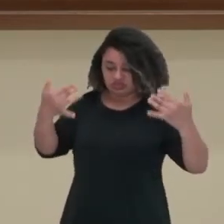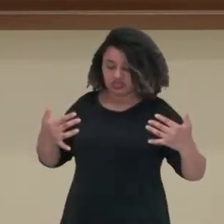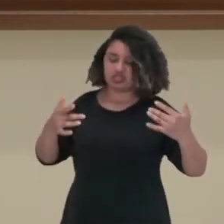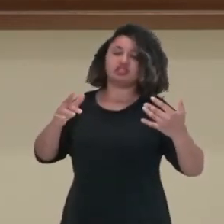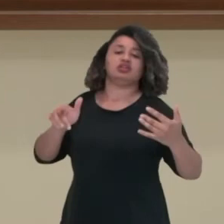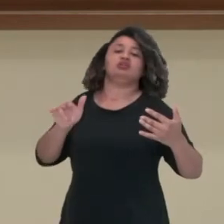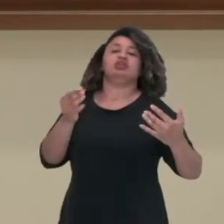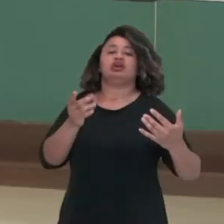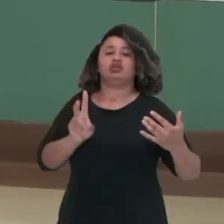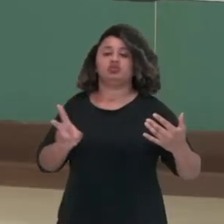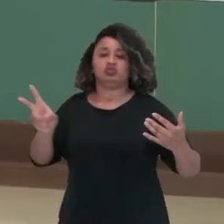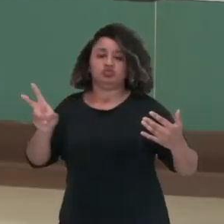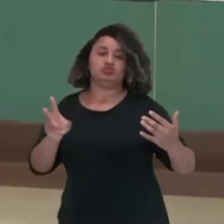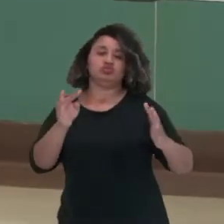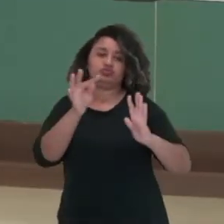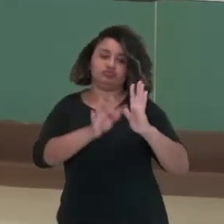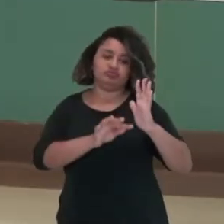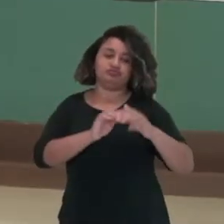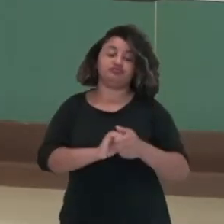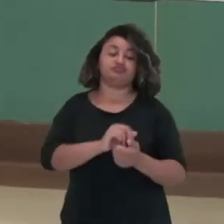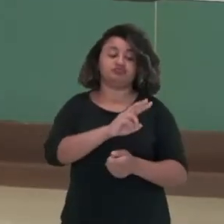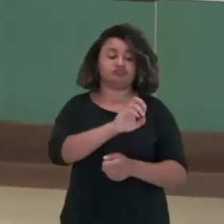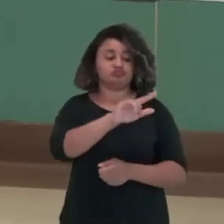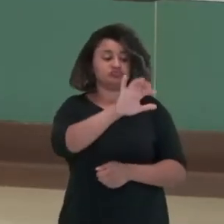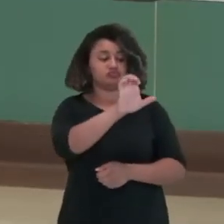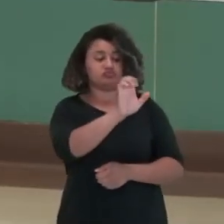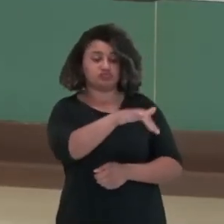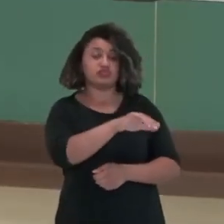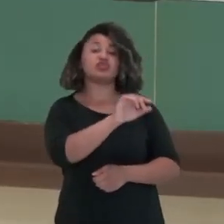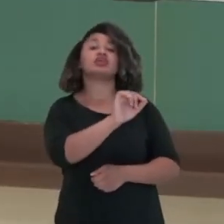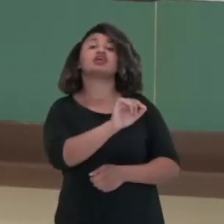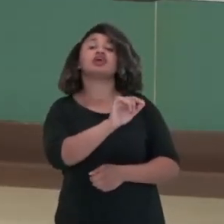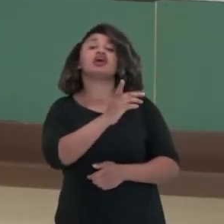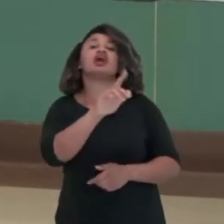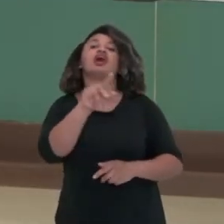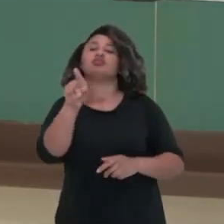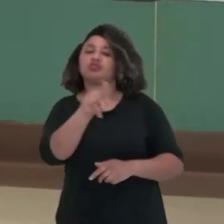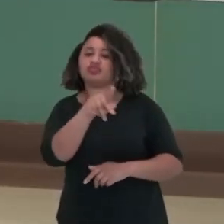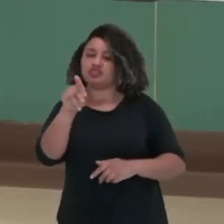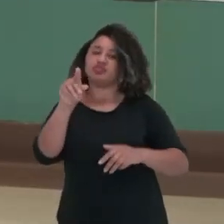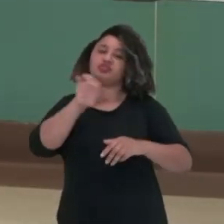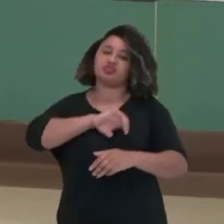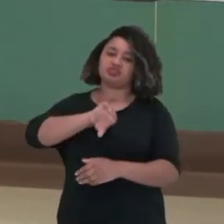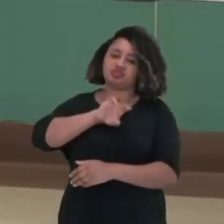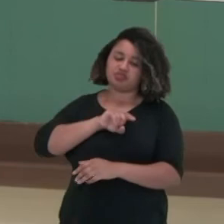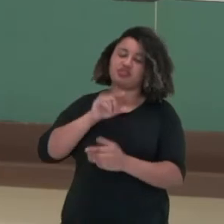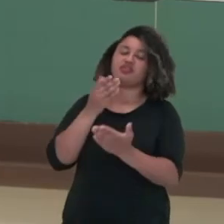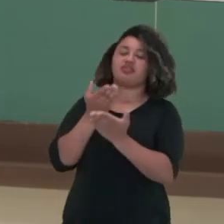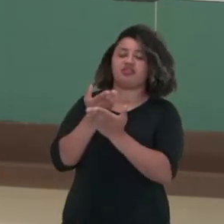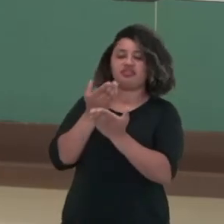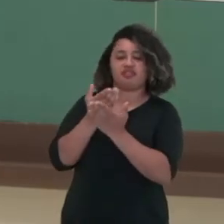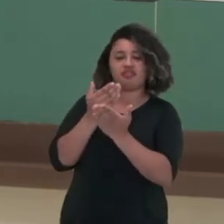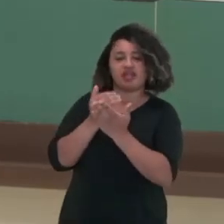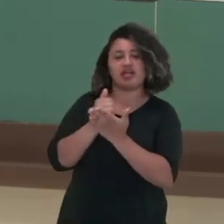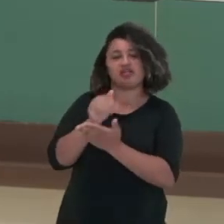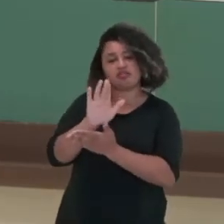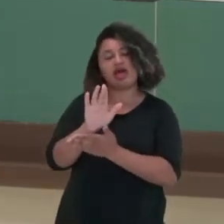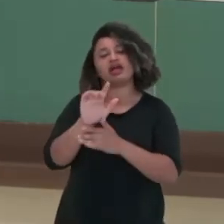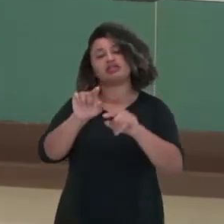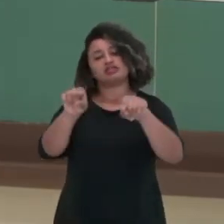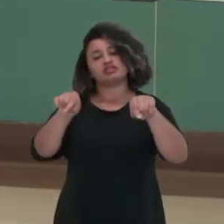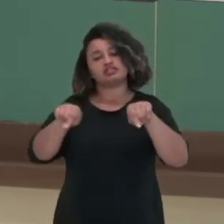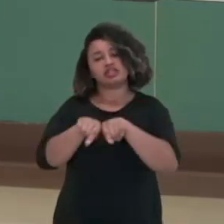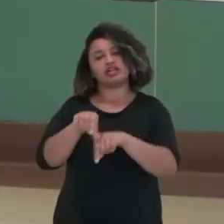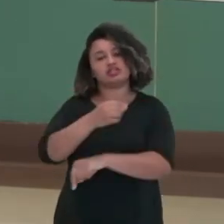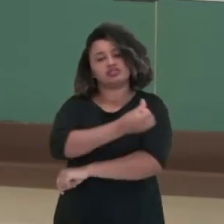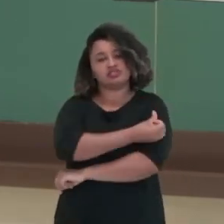depois. Observe aqui o exemplo. Wilson, o professor de português, realizou uma aula extracurricular com a turma do